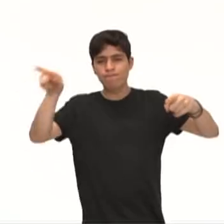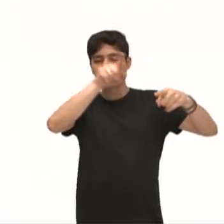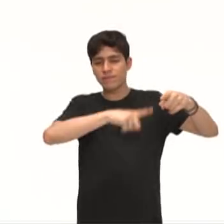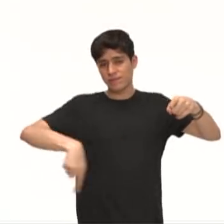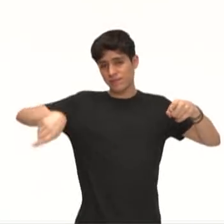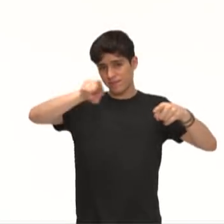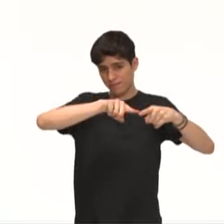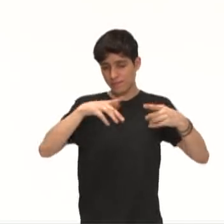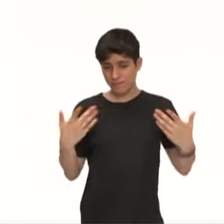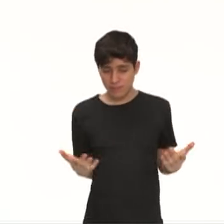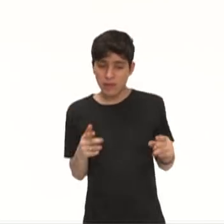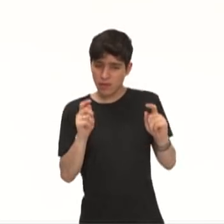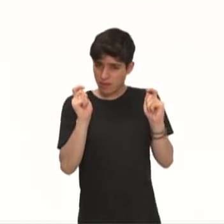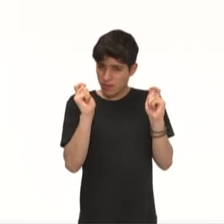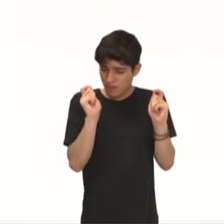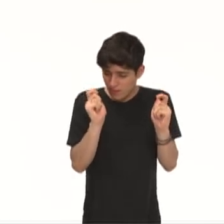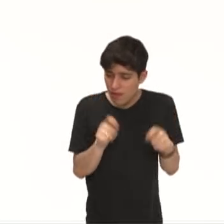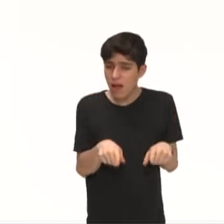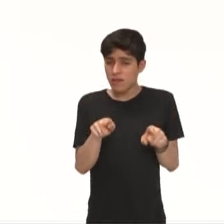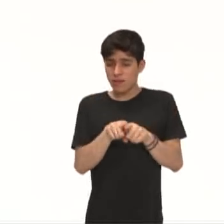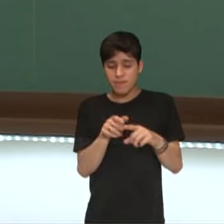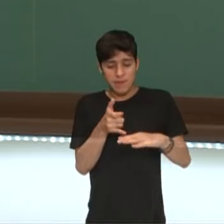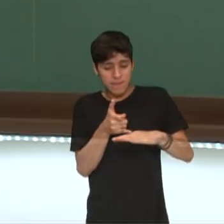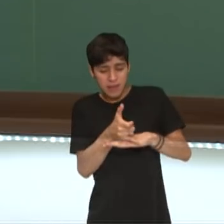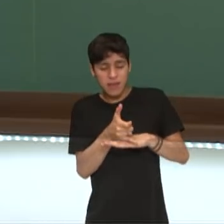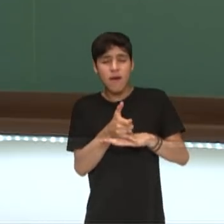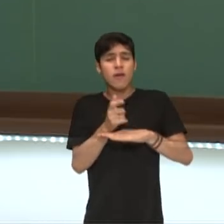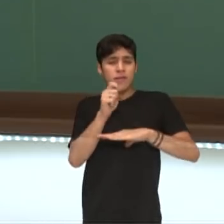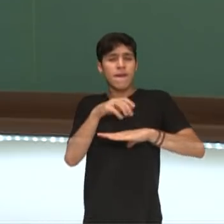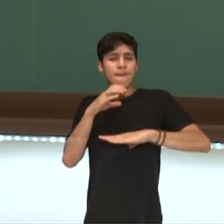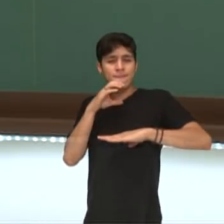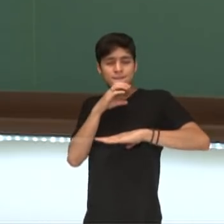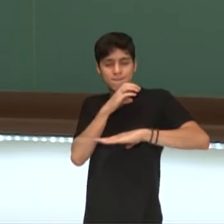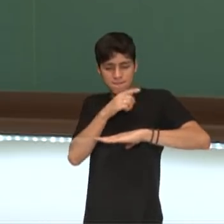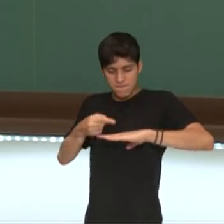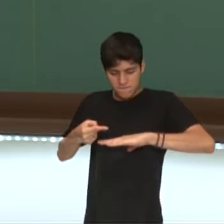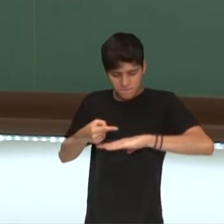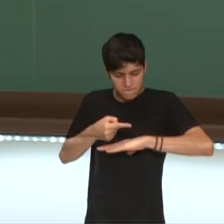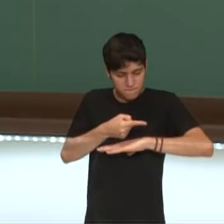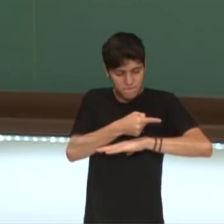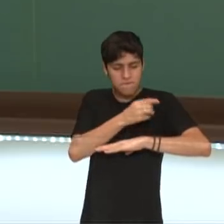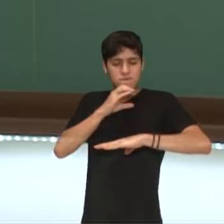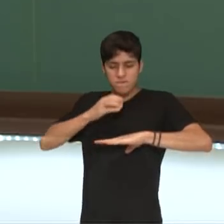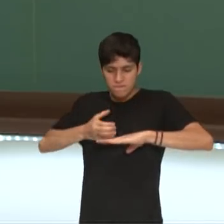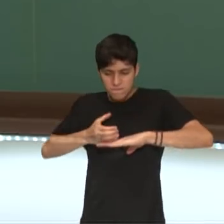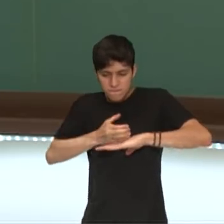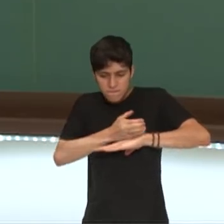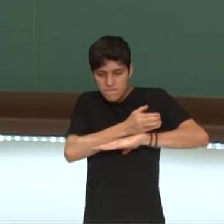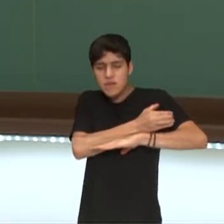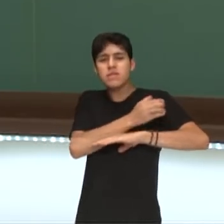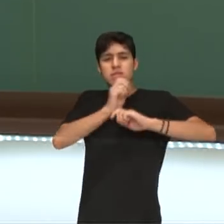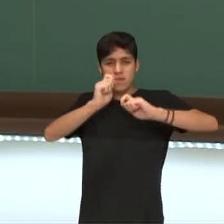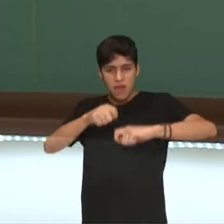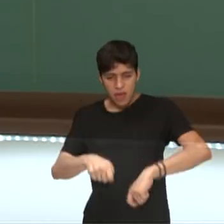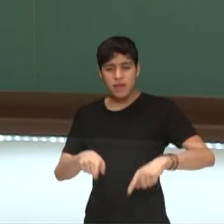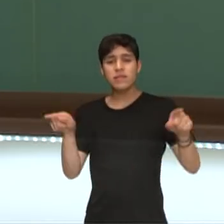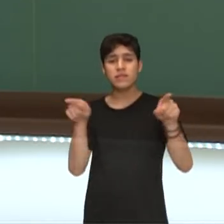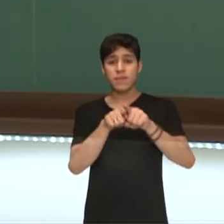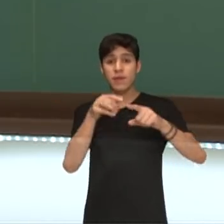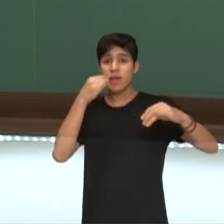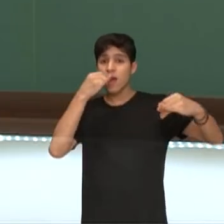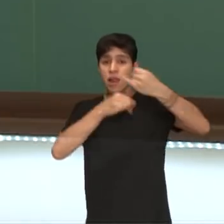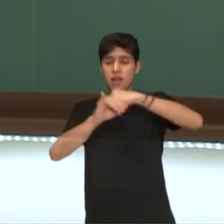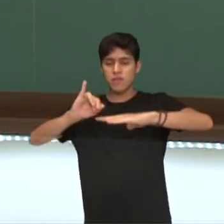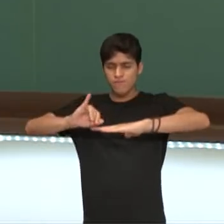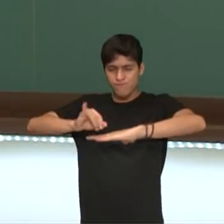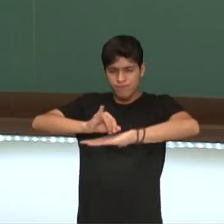bons condutores térmicos, ou seja, permite, né, facilmente ali a passagem de calor, né? E também de corrente elétrica,